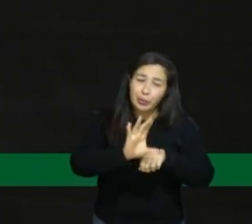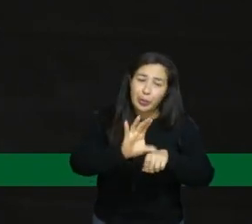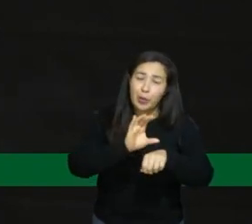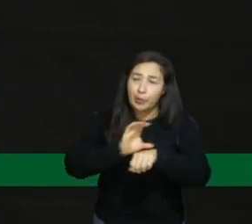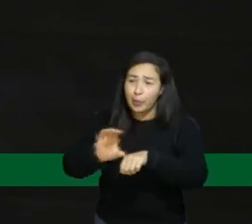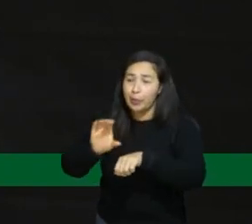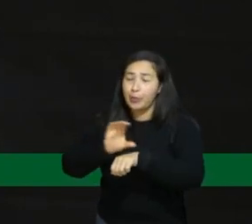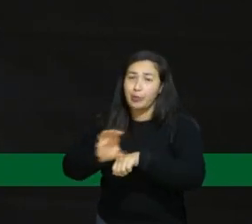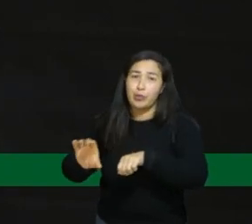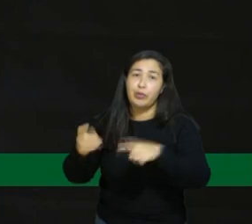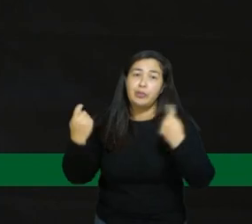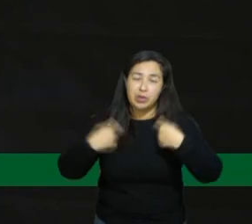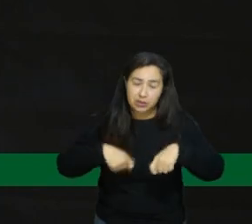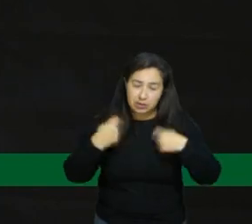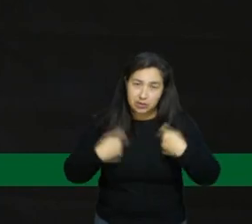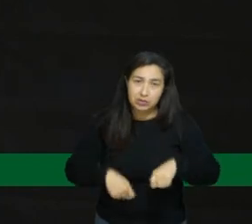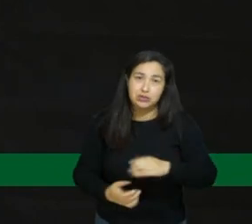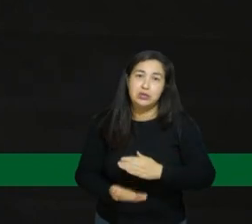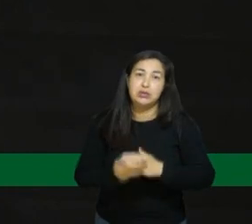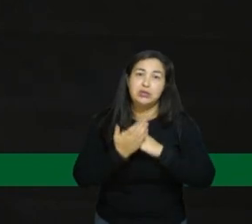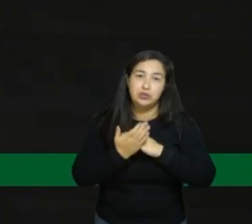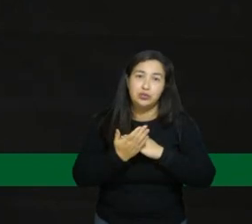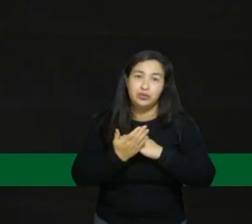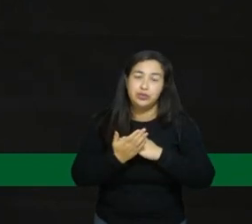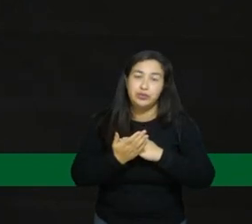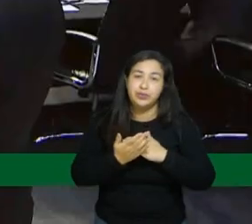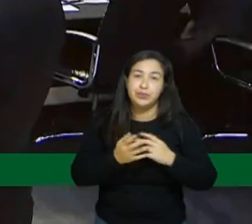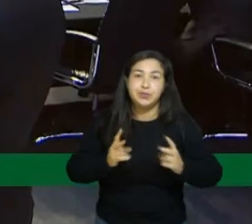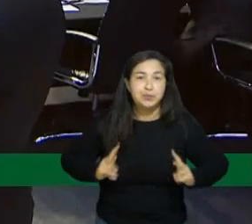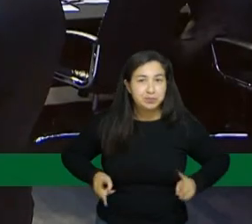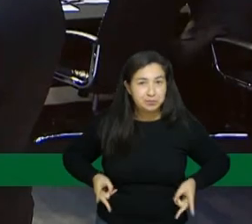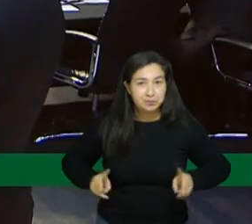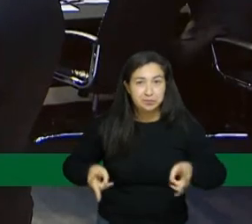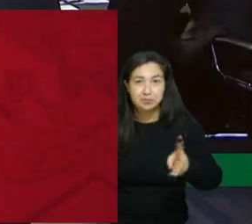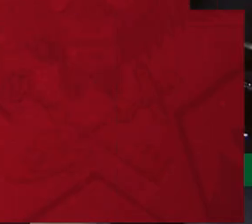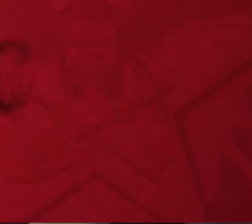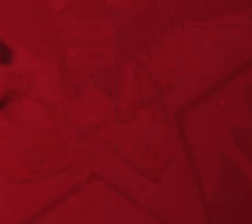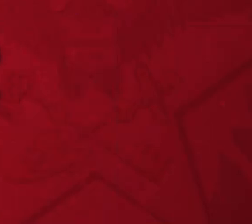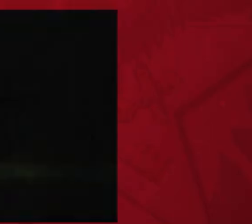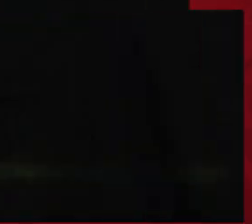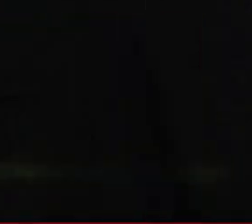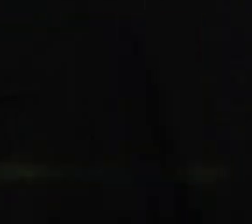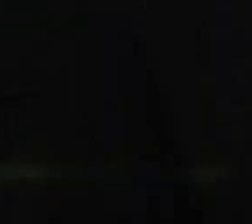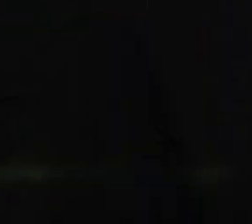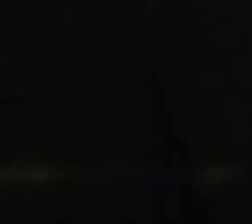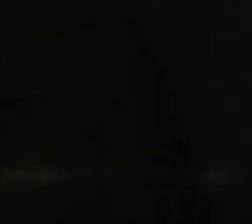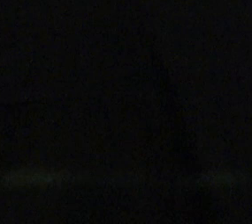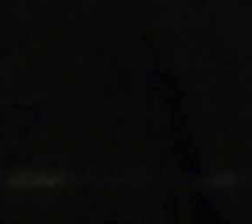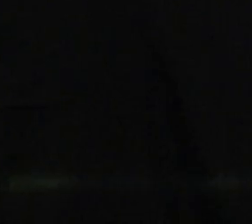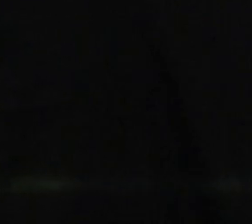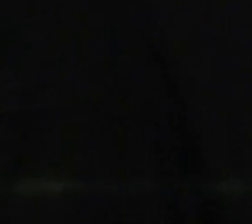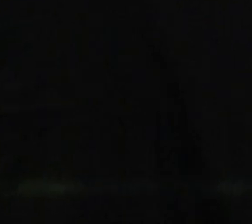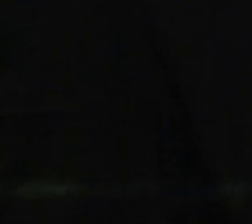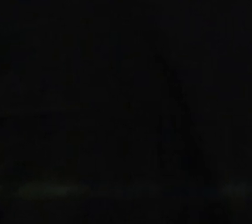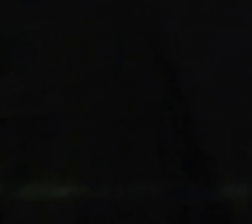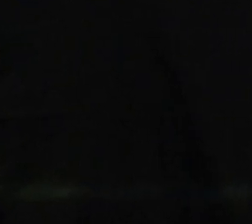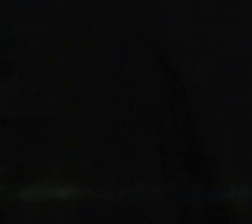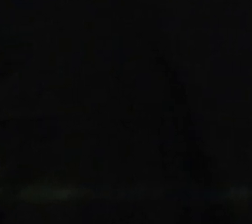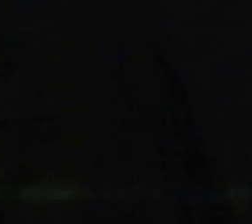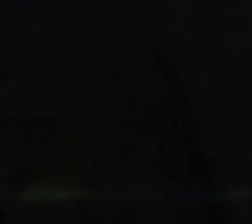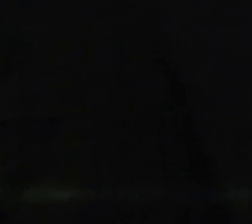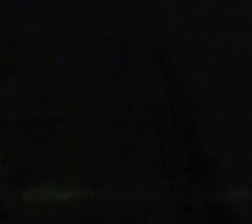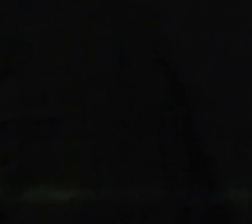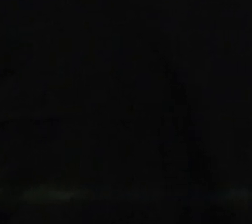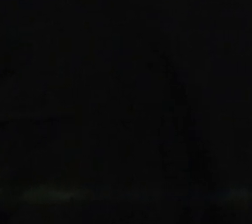apoio dos senhores para a continuidade, prestar um bom serviço ao cidadão catarinense. Representando o Corpo de Bombeiros Voluntários